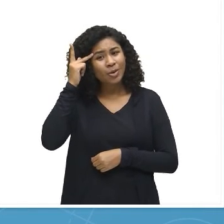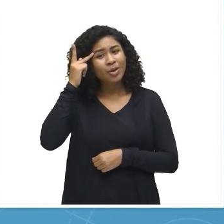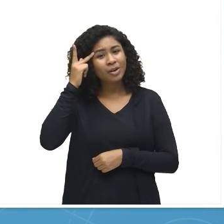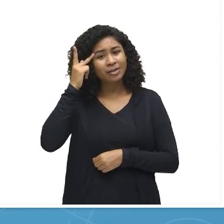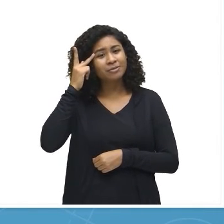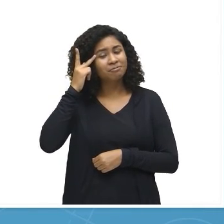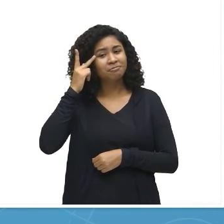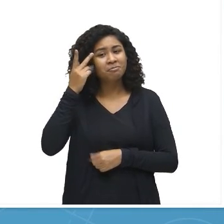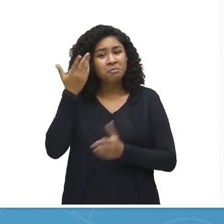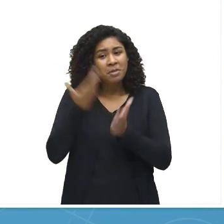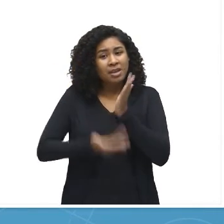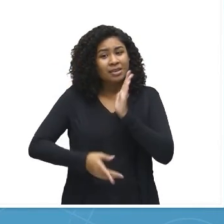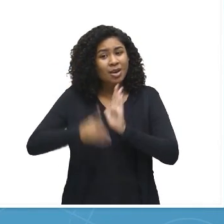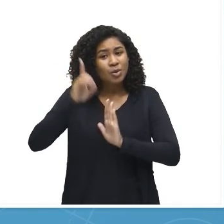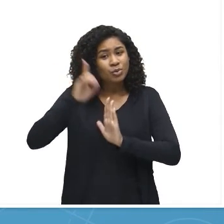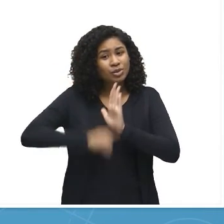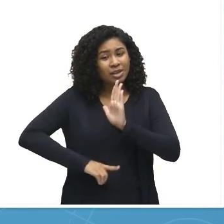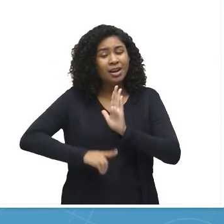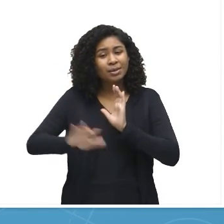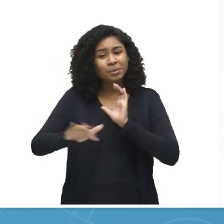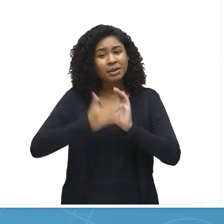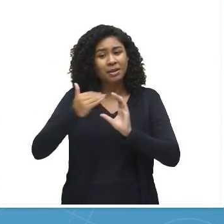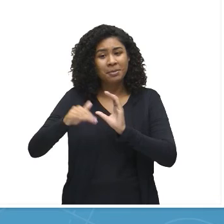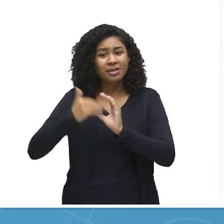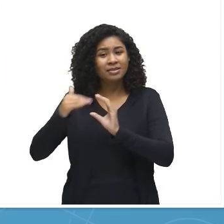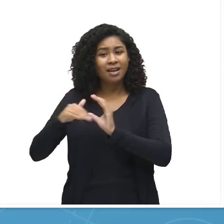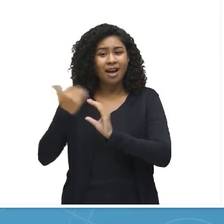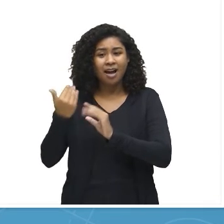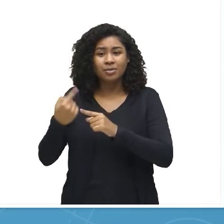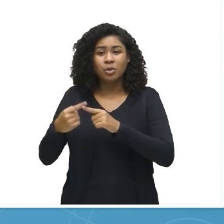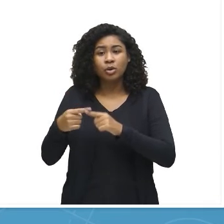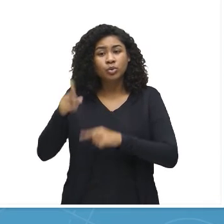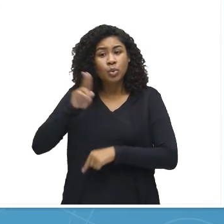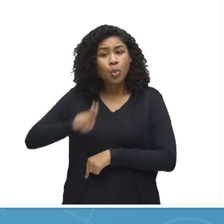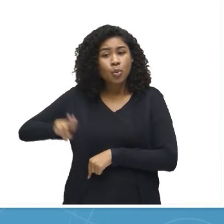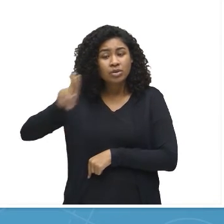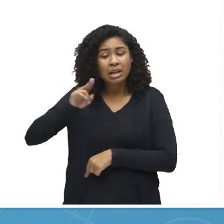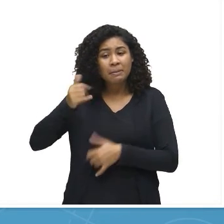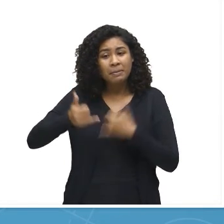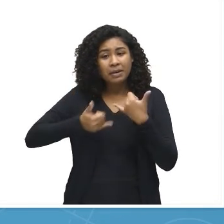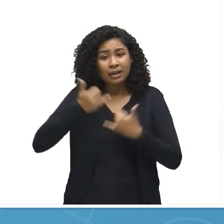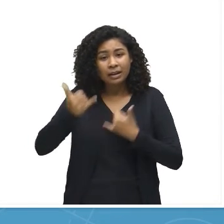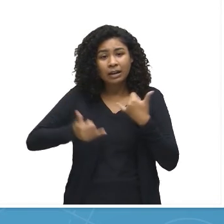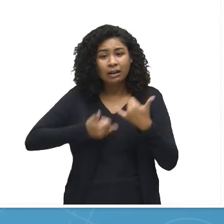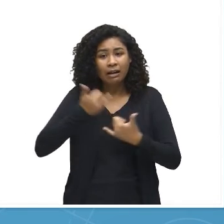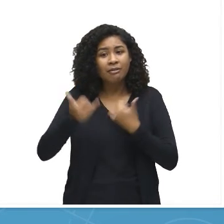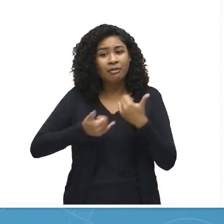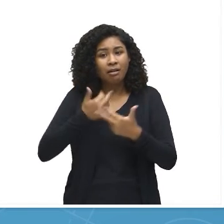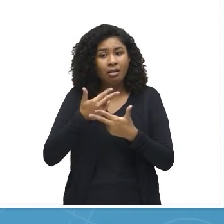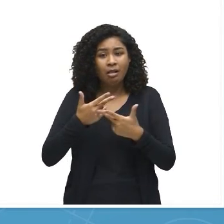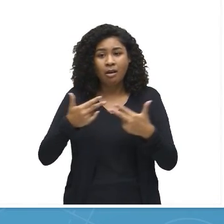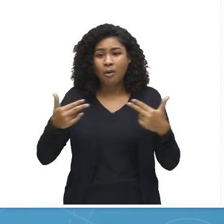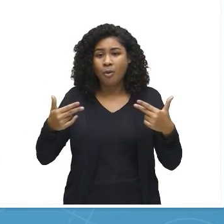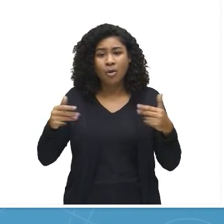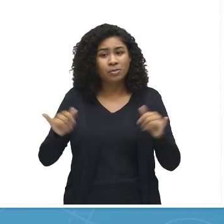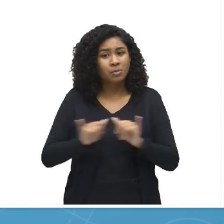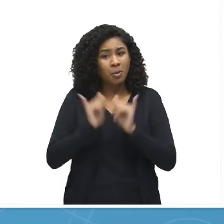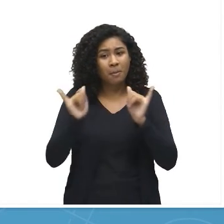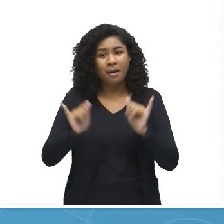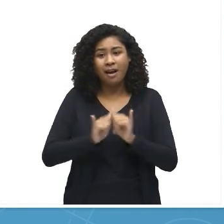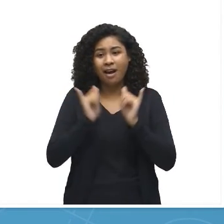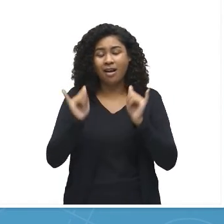o direito de falar no chat, porque estão usando o chat para brincar e até para falar coisas impróprias, gente,